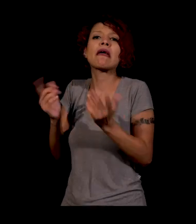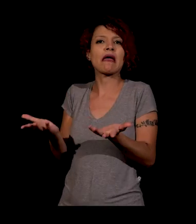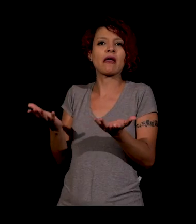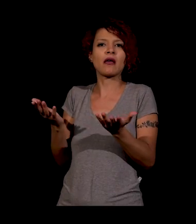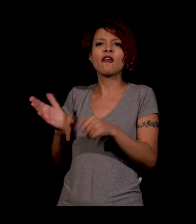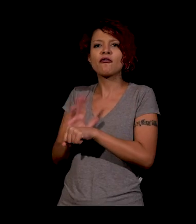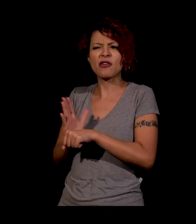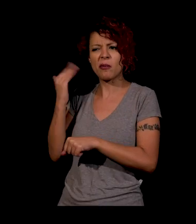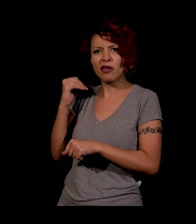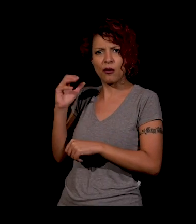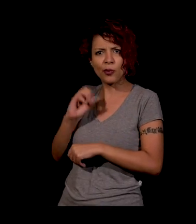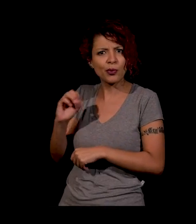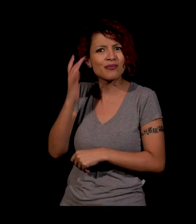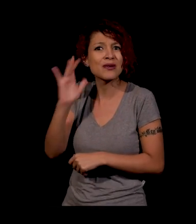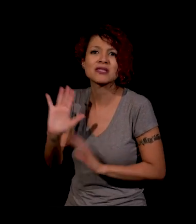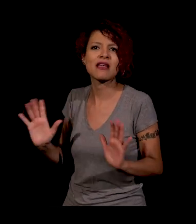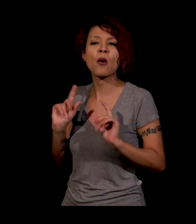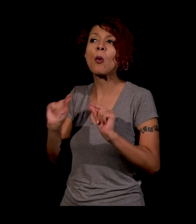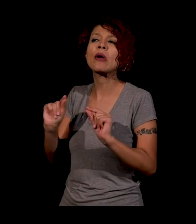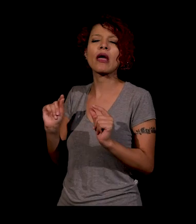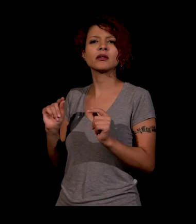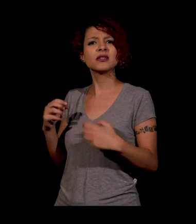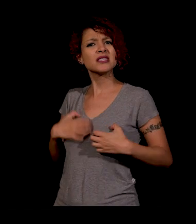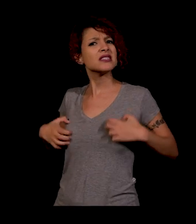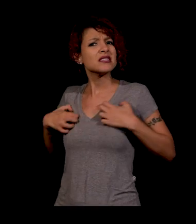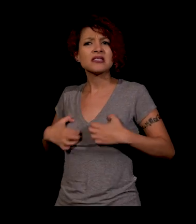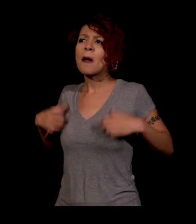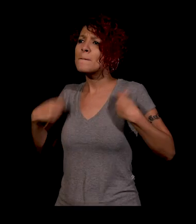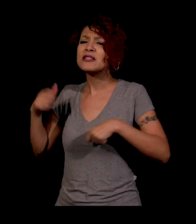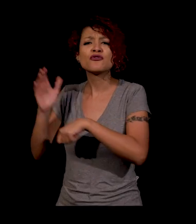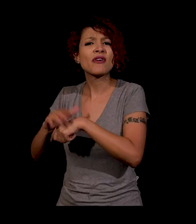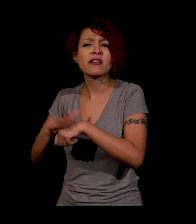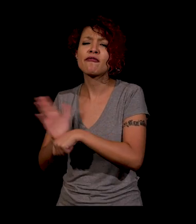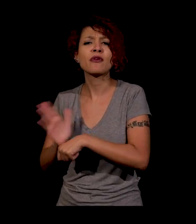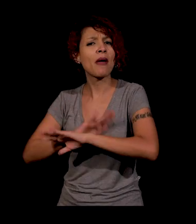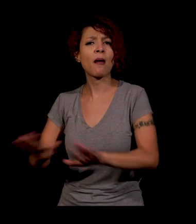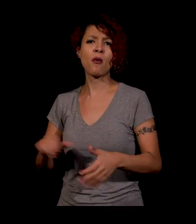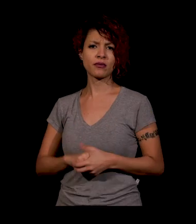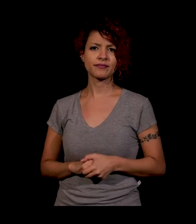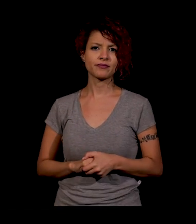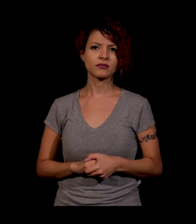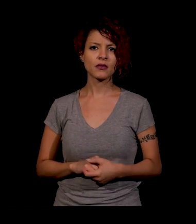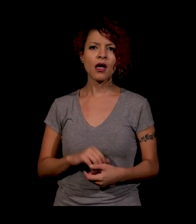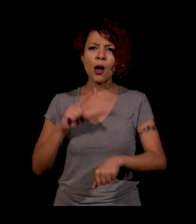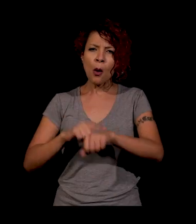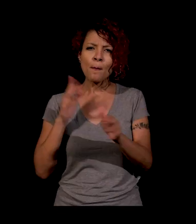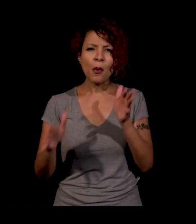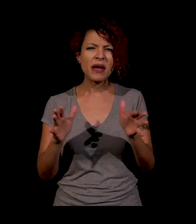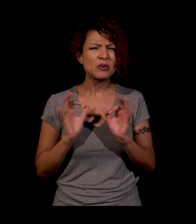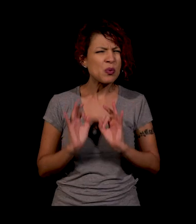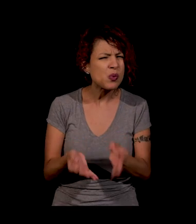outubro. Mas eu acho bom também não saber exatamente o que é. Veio de uma angústia, eu precisava fazer. Cara, eu aprendi que dentro do horror, assim, tem uma coisa